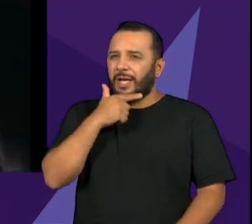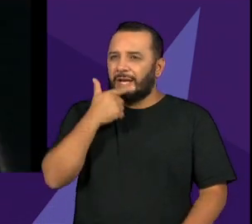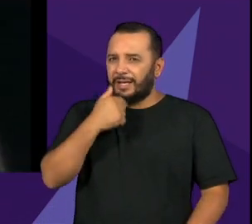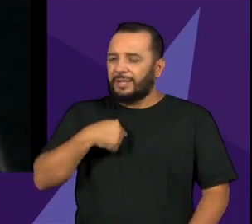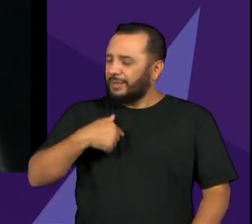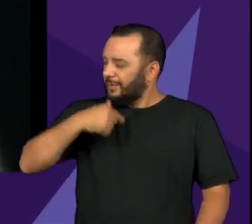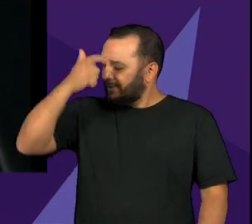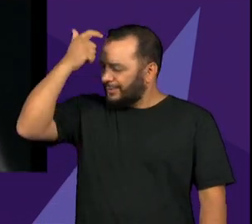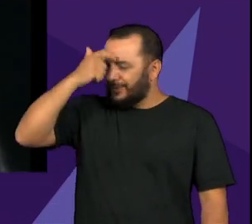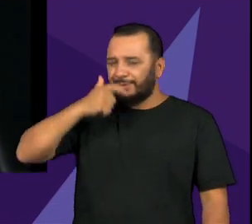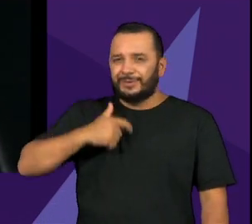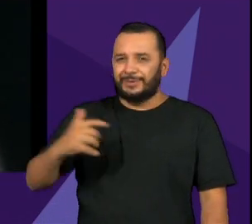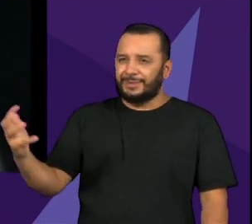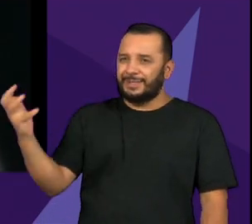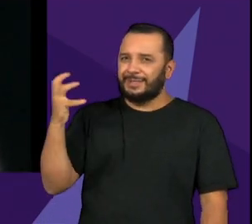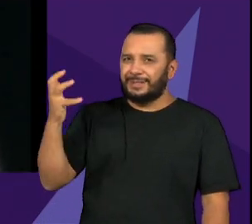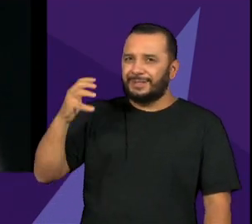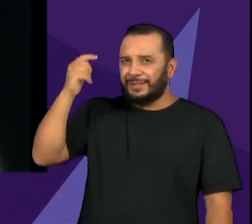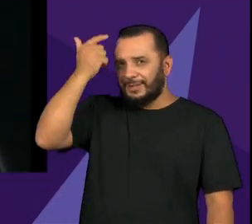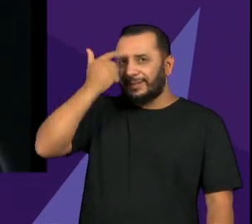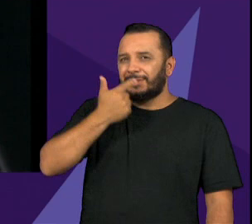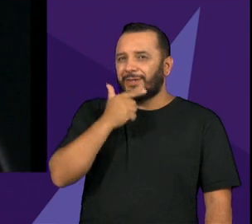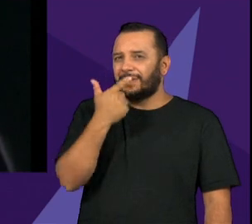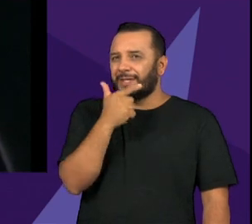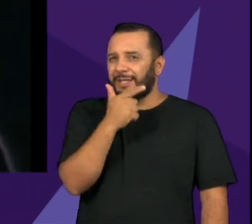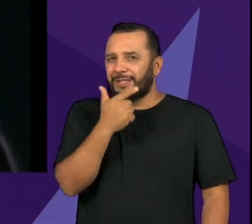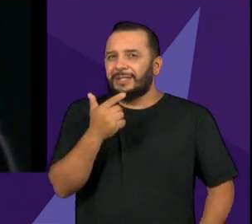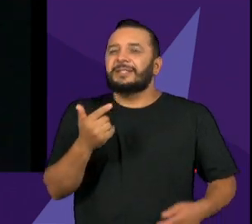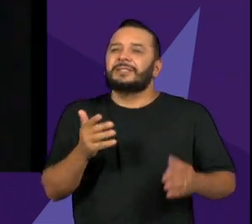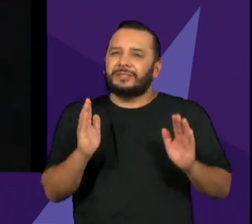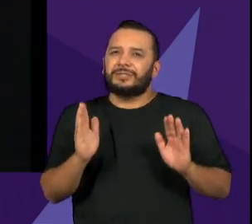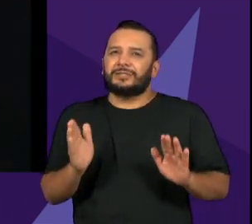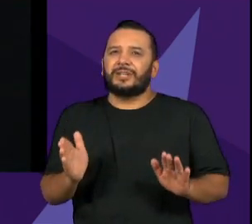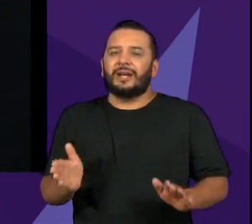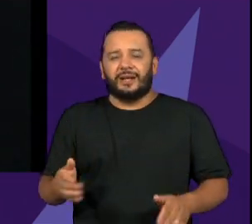subir, Marino Amarelo.